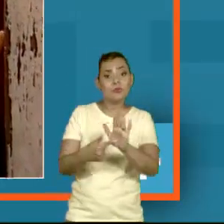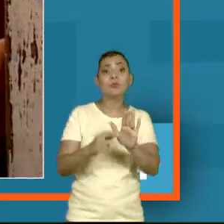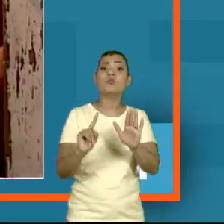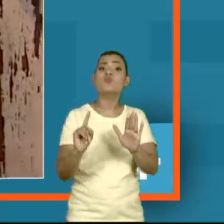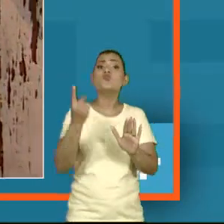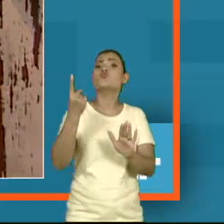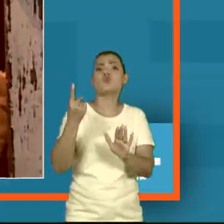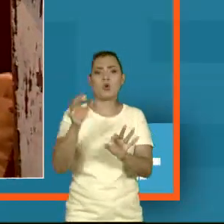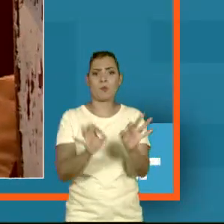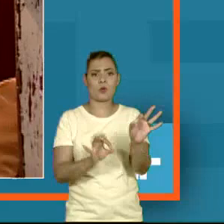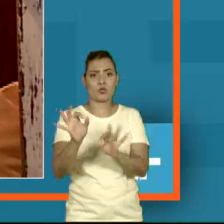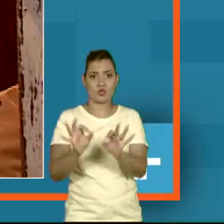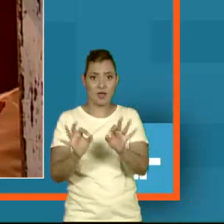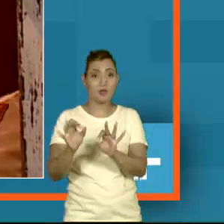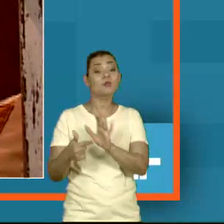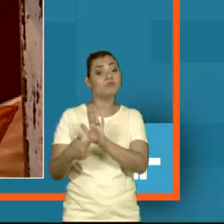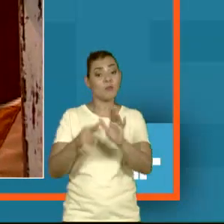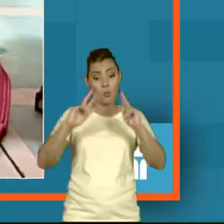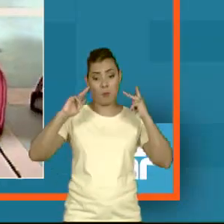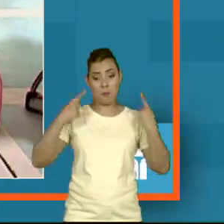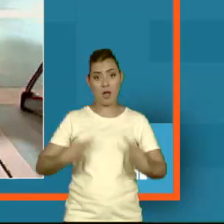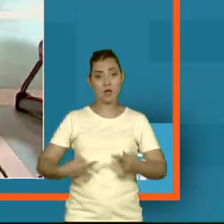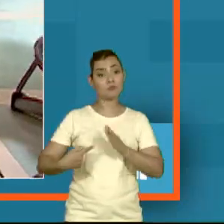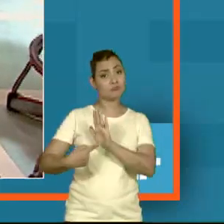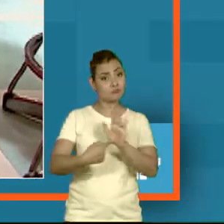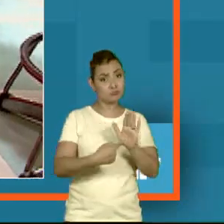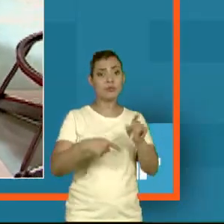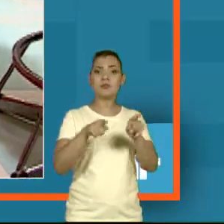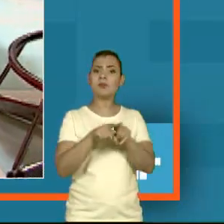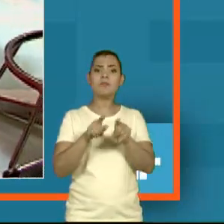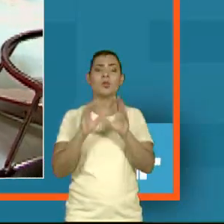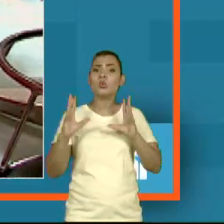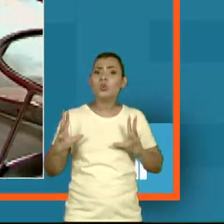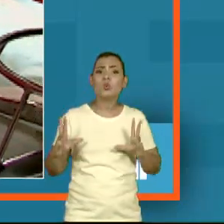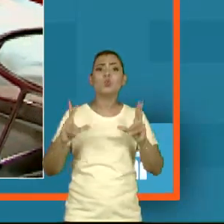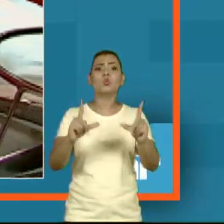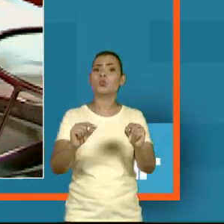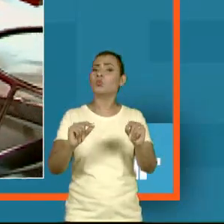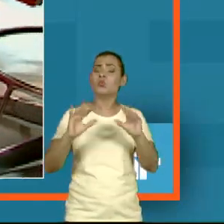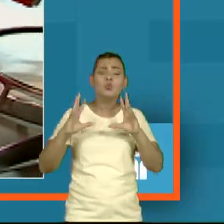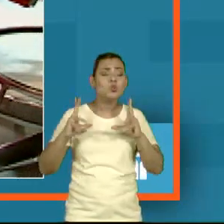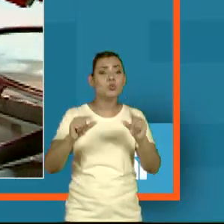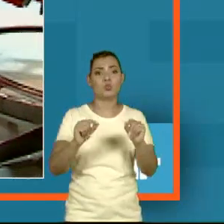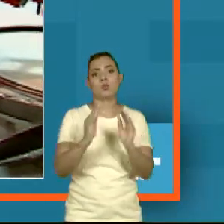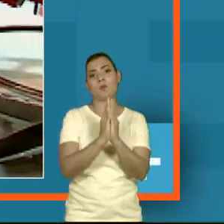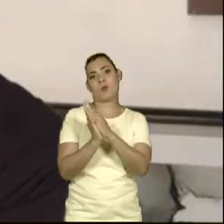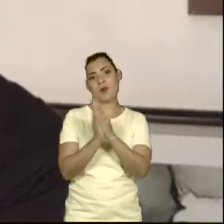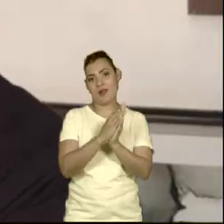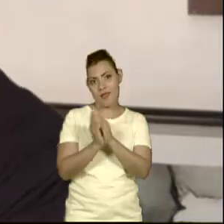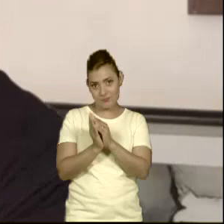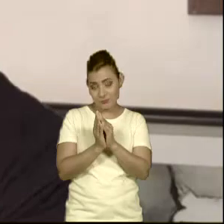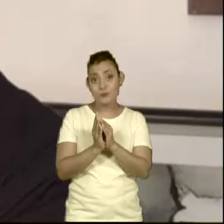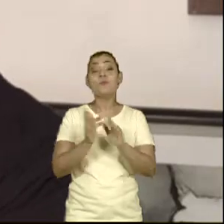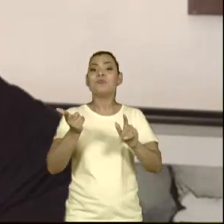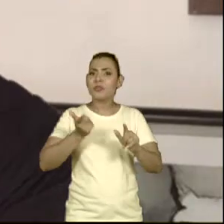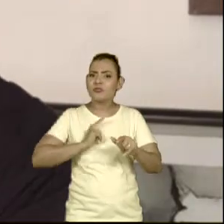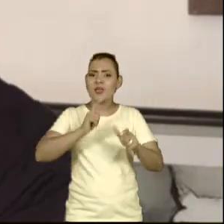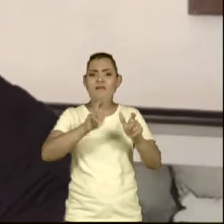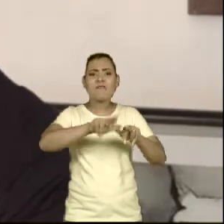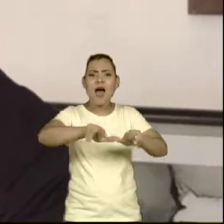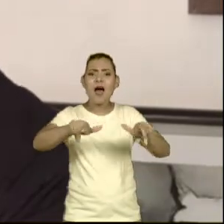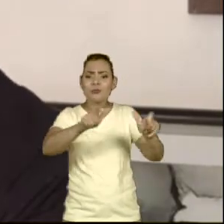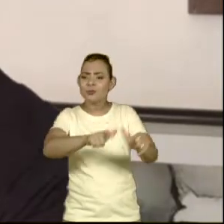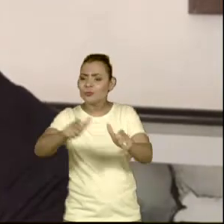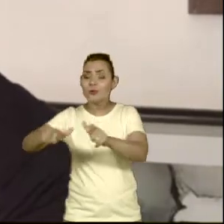boneco, tá? Ele era feito com humanos e o cenário inteiro era feito para esse único boneco. Existiam vários lugares, o